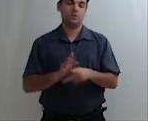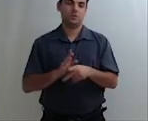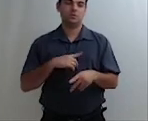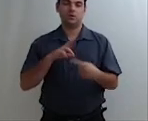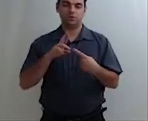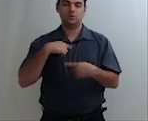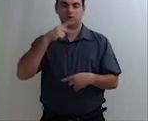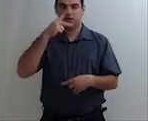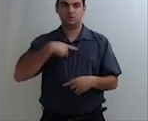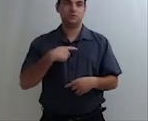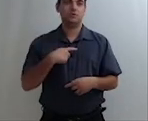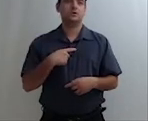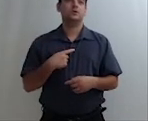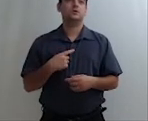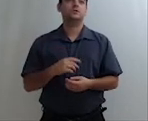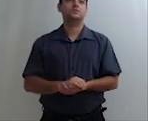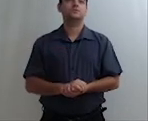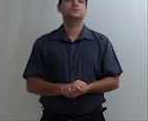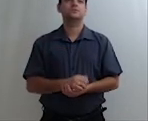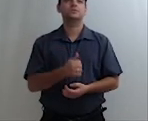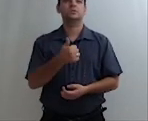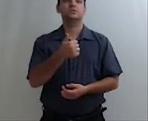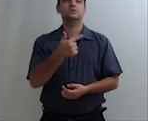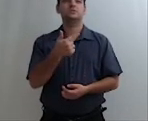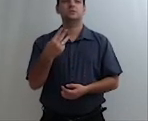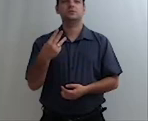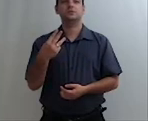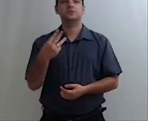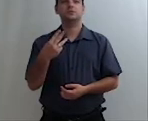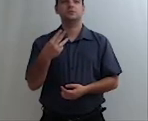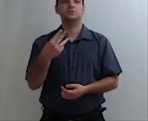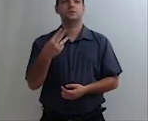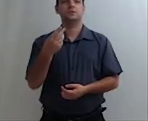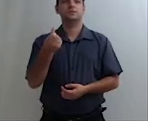agravo regimental número 123